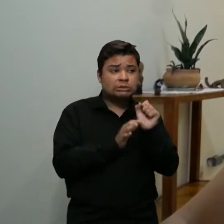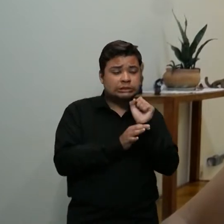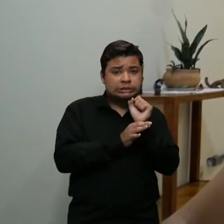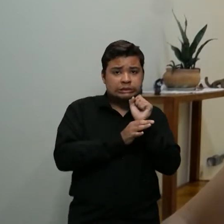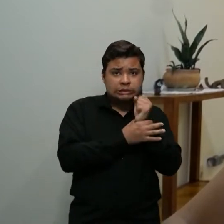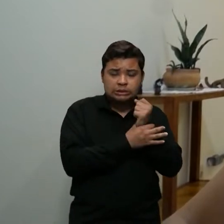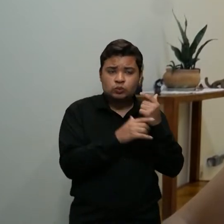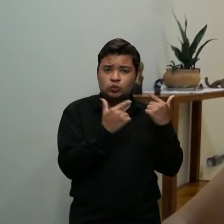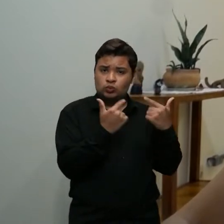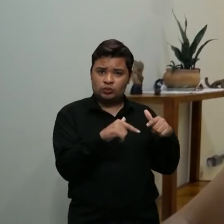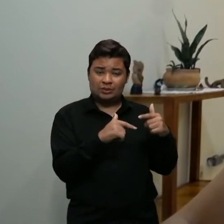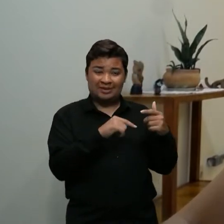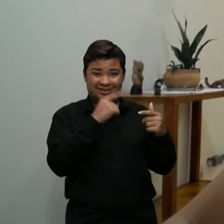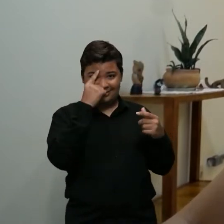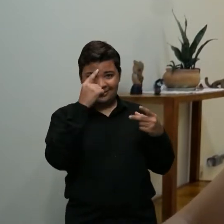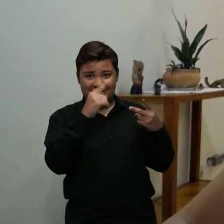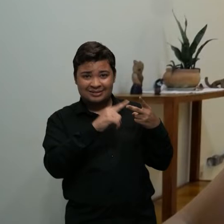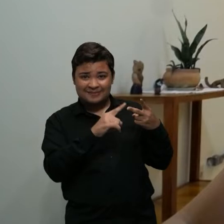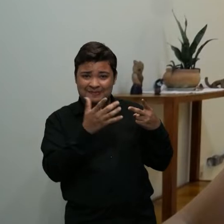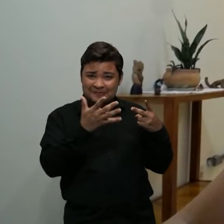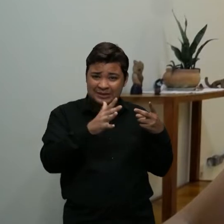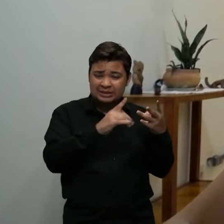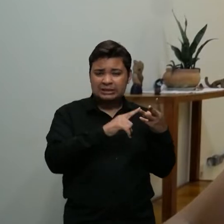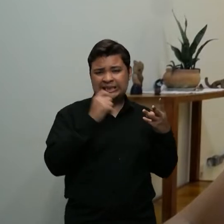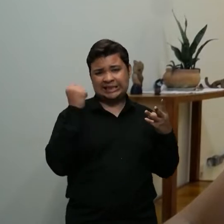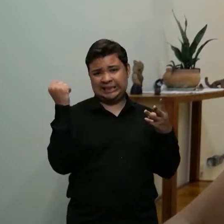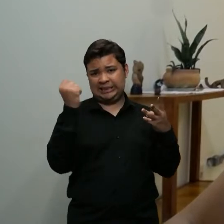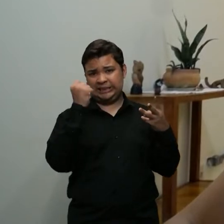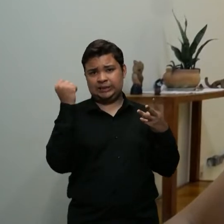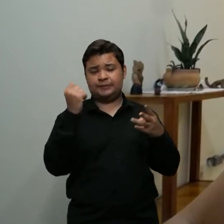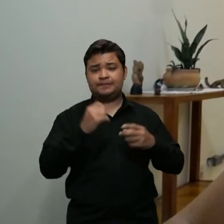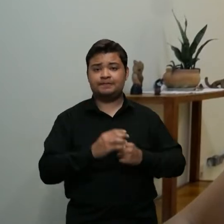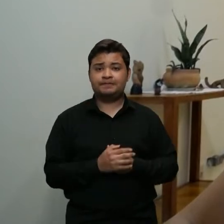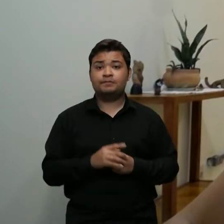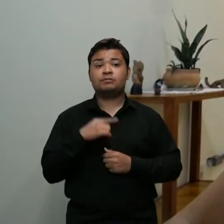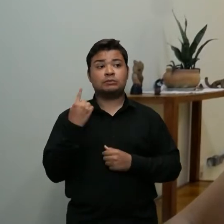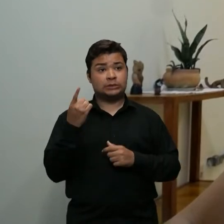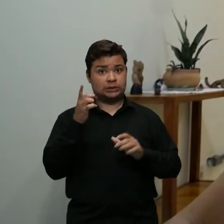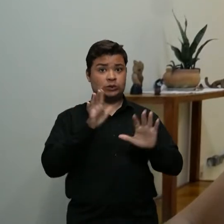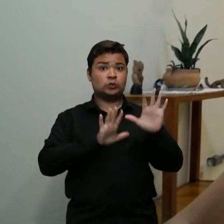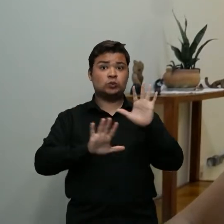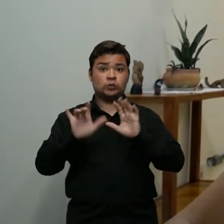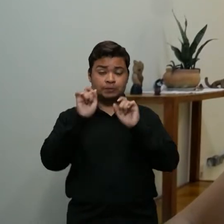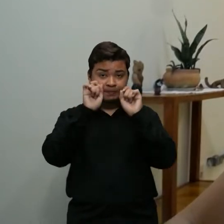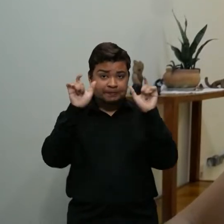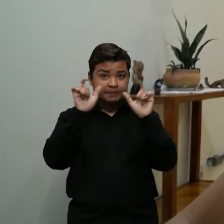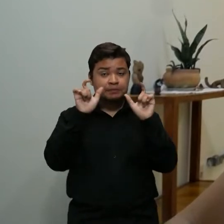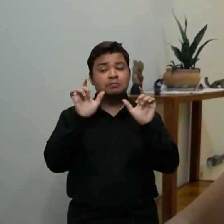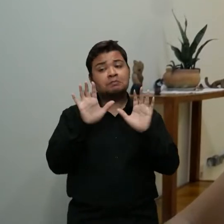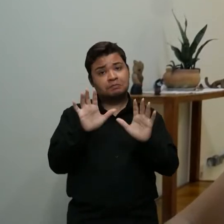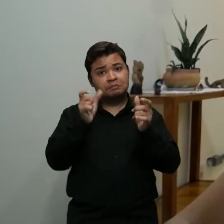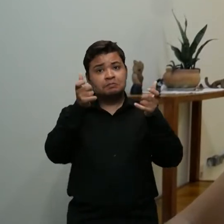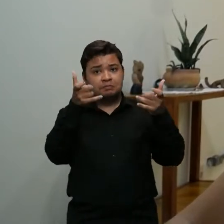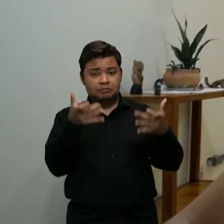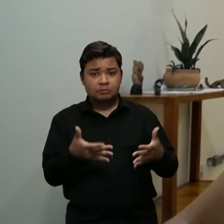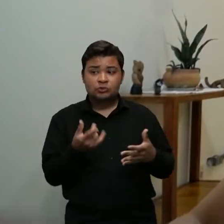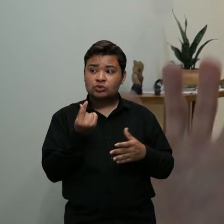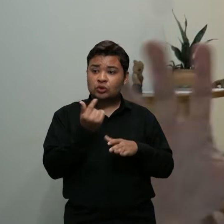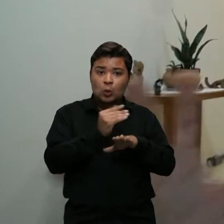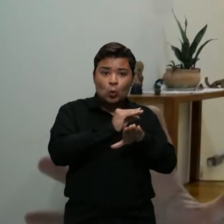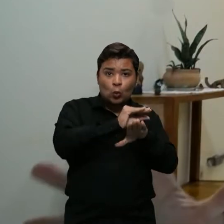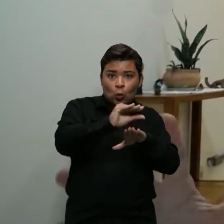e grave. Então, a gente pode tomar esse cuidado para dizer que sim, né, a transferência de renda é importante, né,